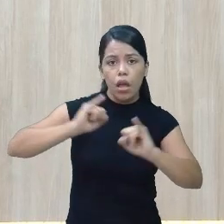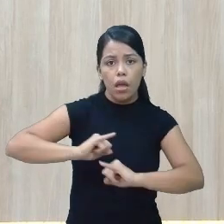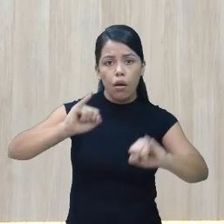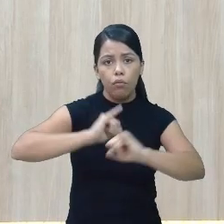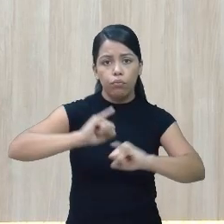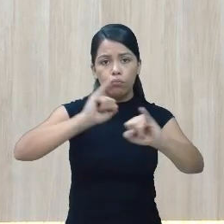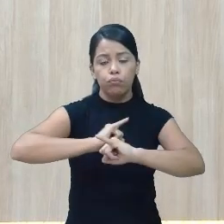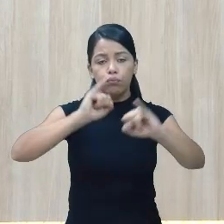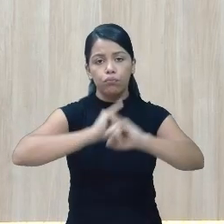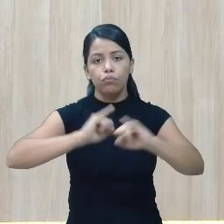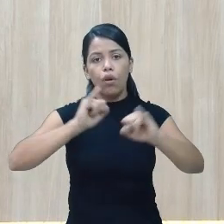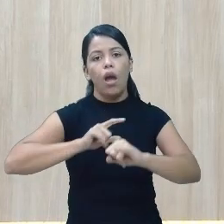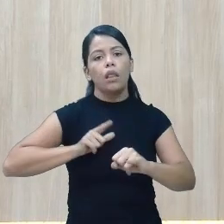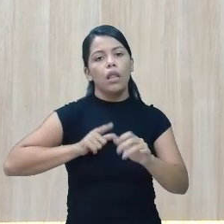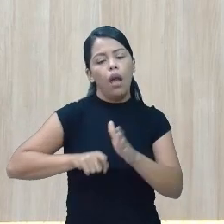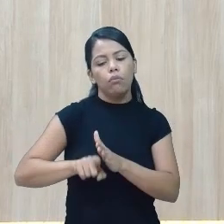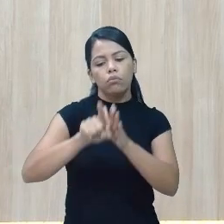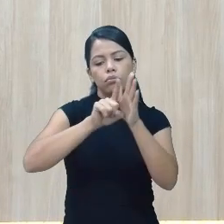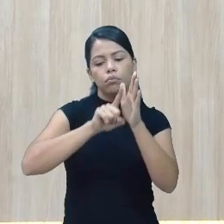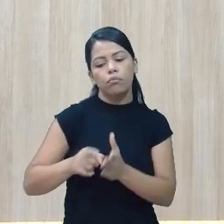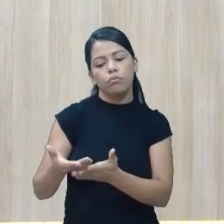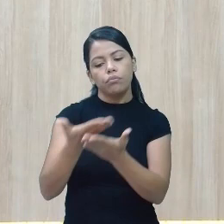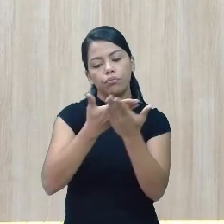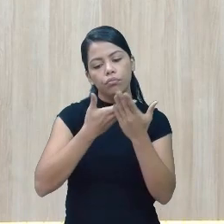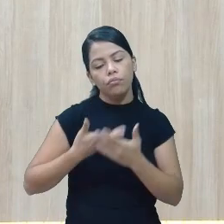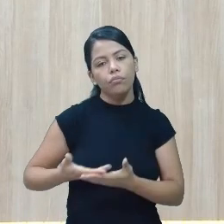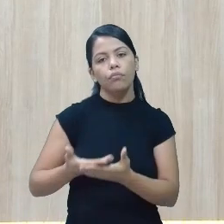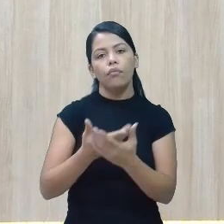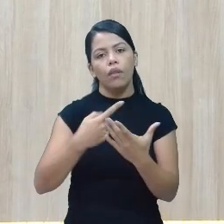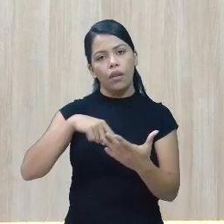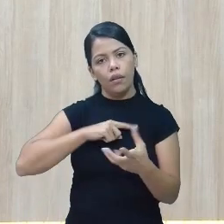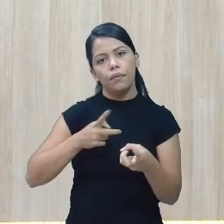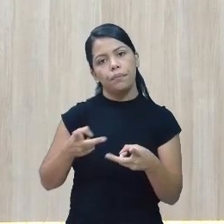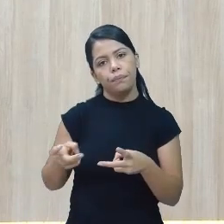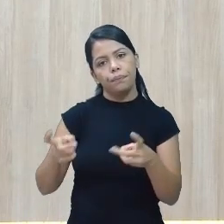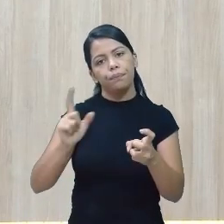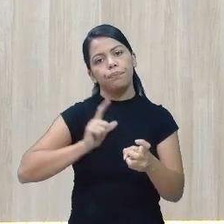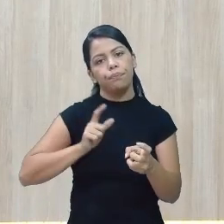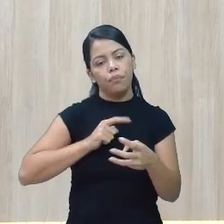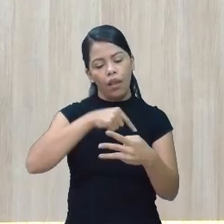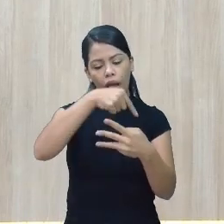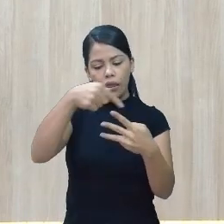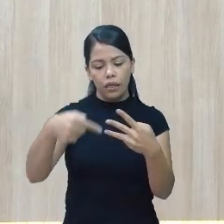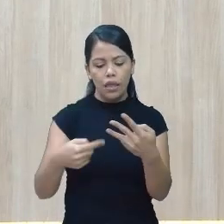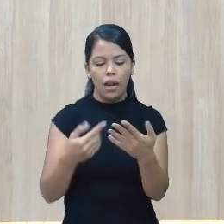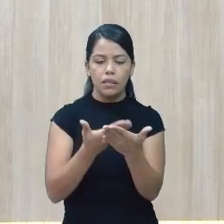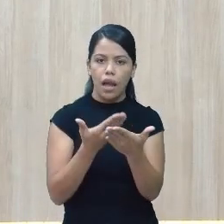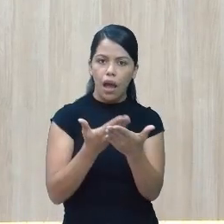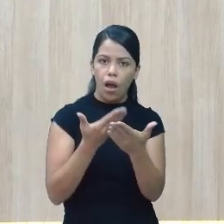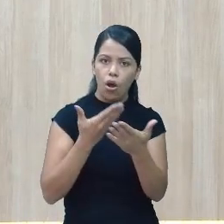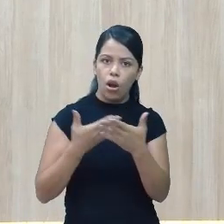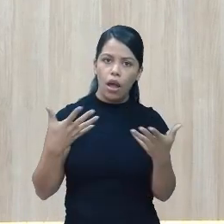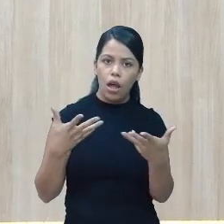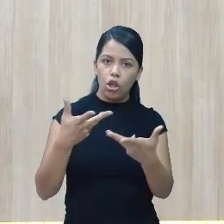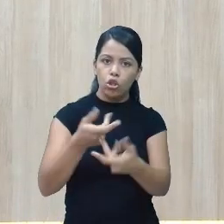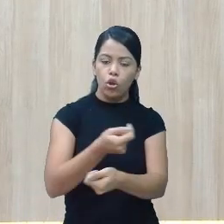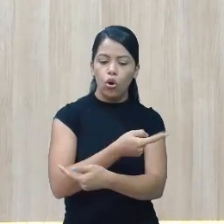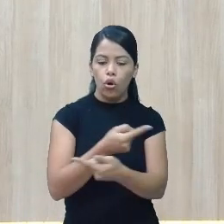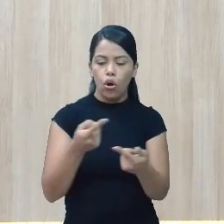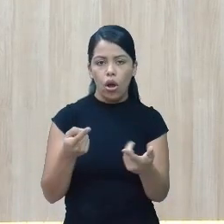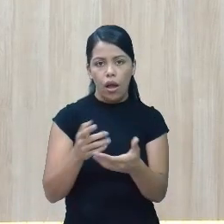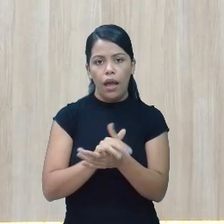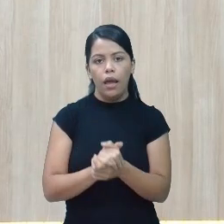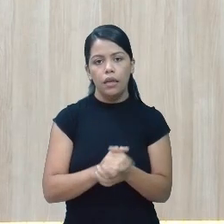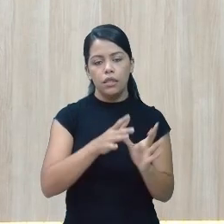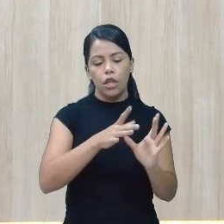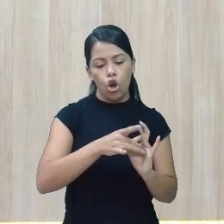informações são feitas, tá certo? E a gente vai perceber durante essas 3 aulas que todas essas informações, todo esse contexto aí por trás